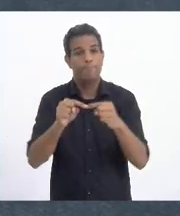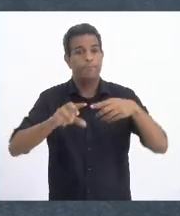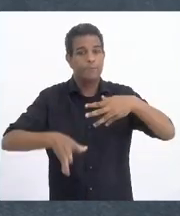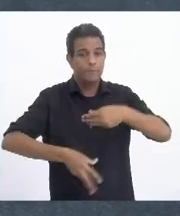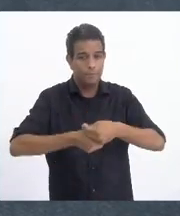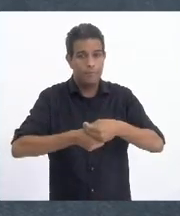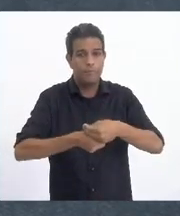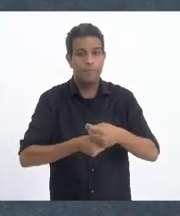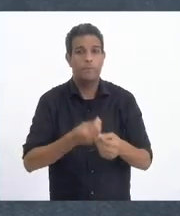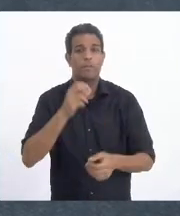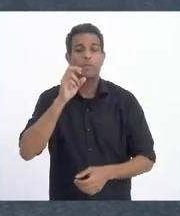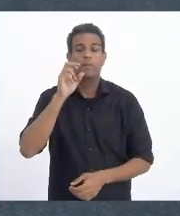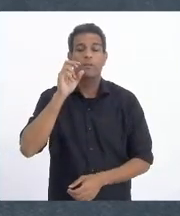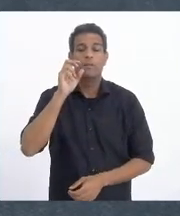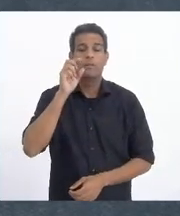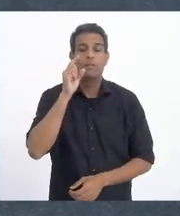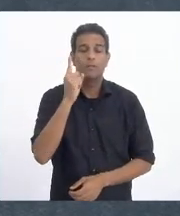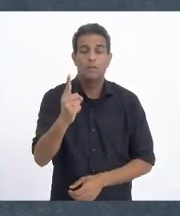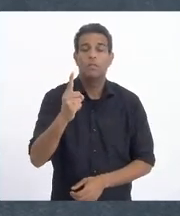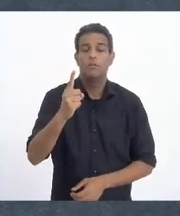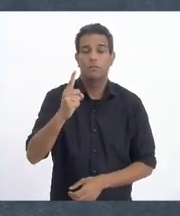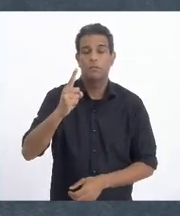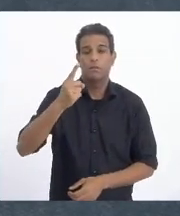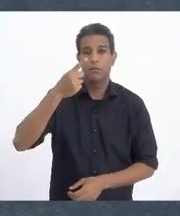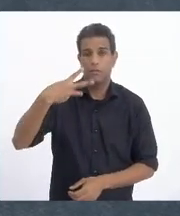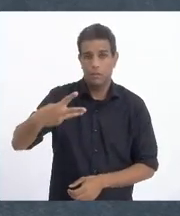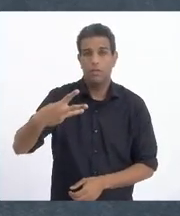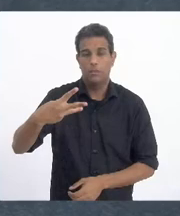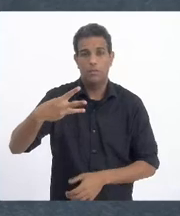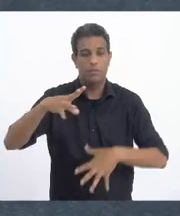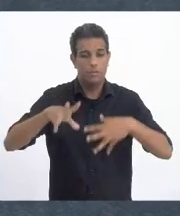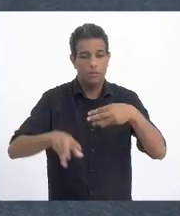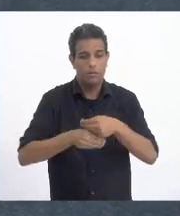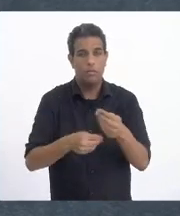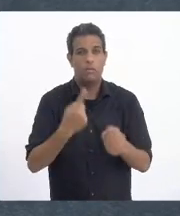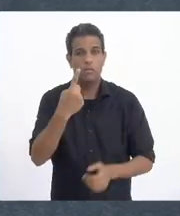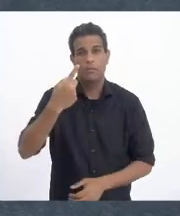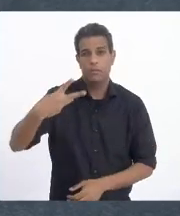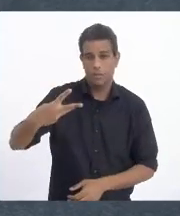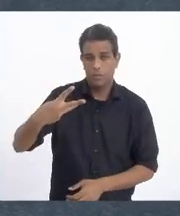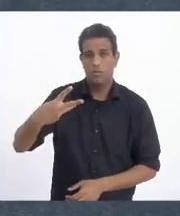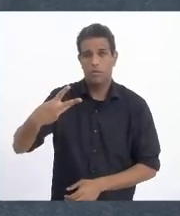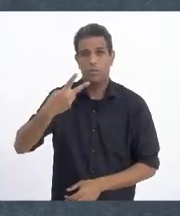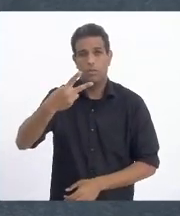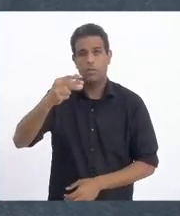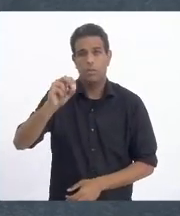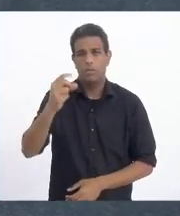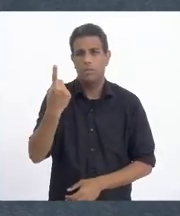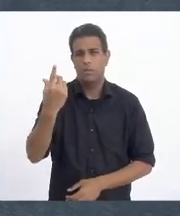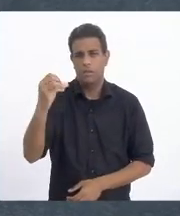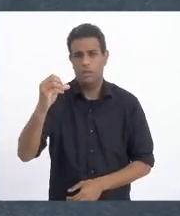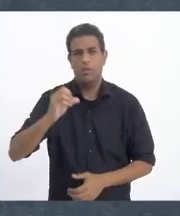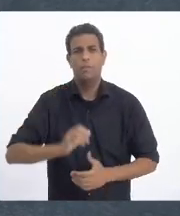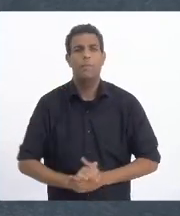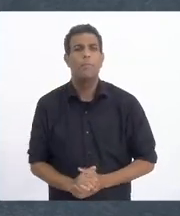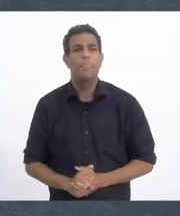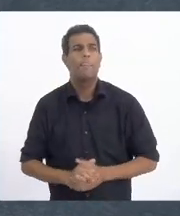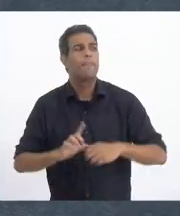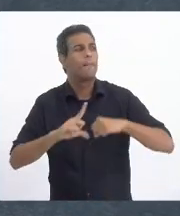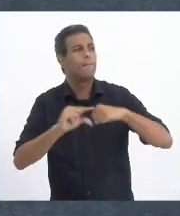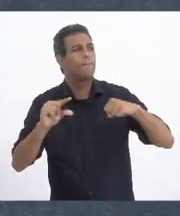constitucional 109 de 2020, 103, emenda constitucional 103 de 2019, no seu